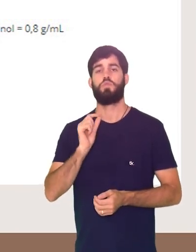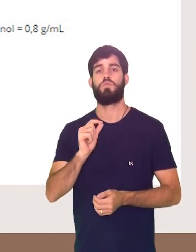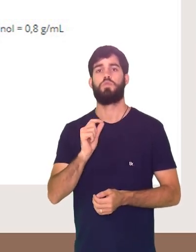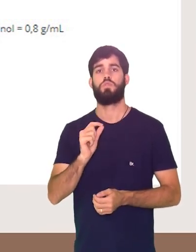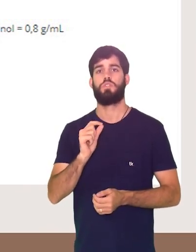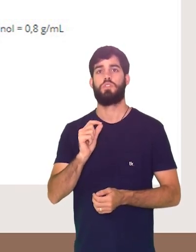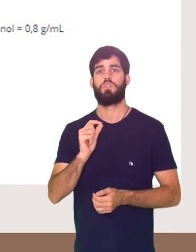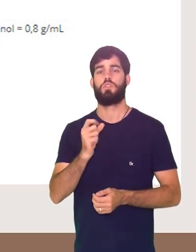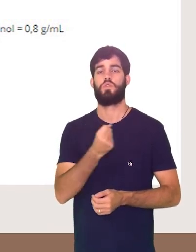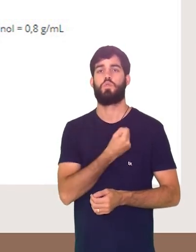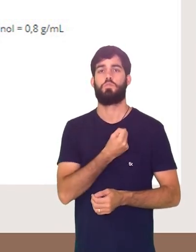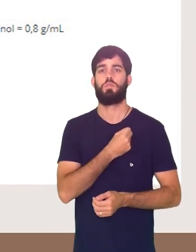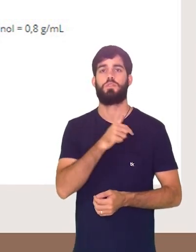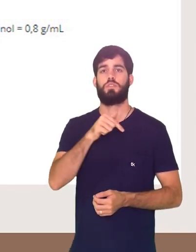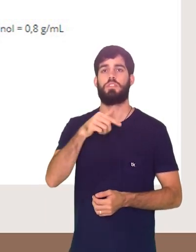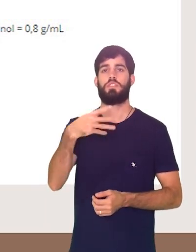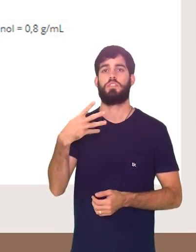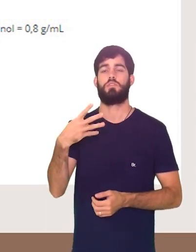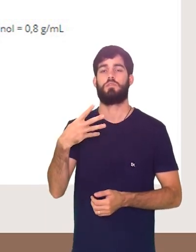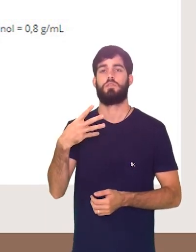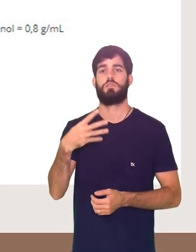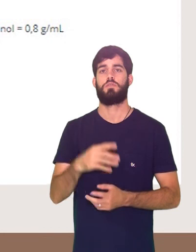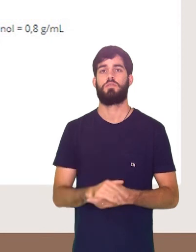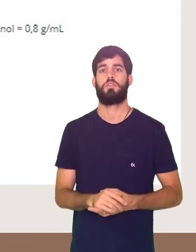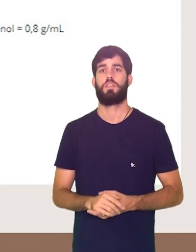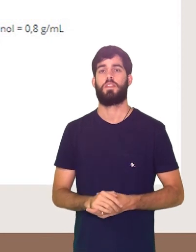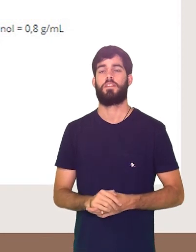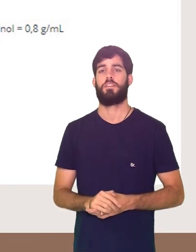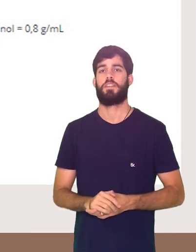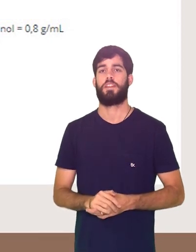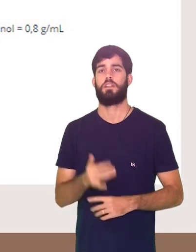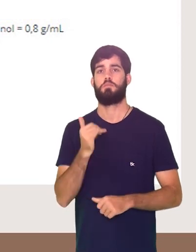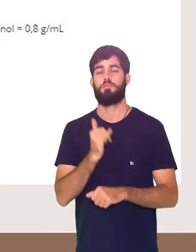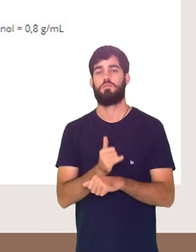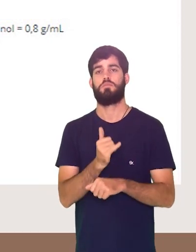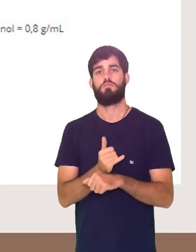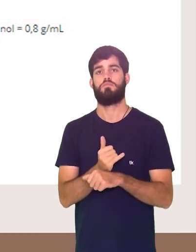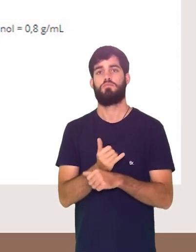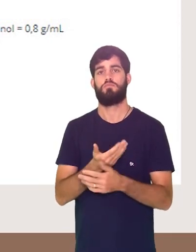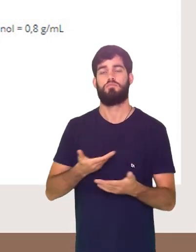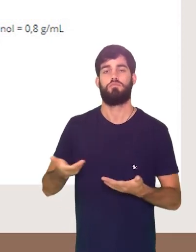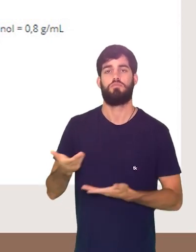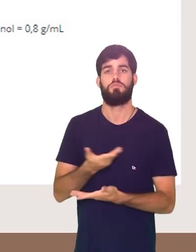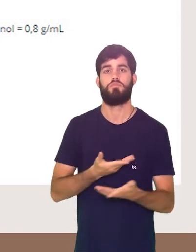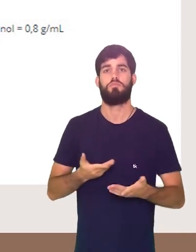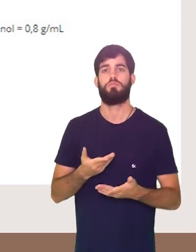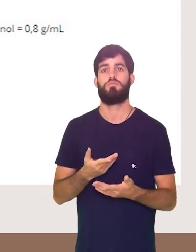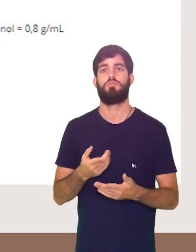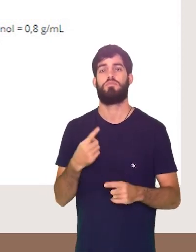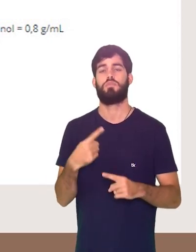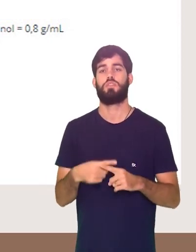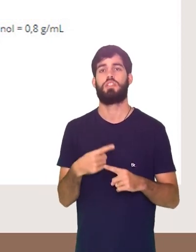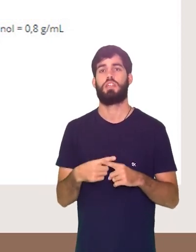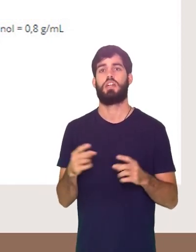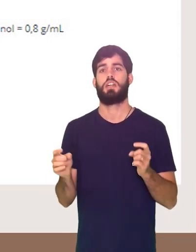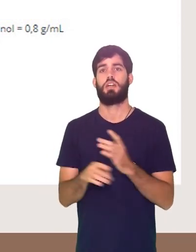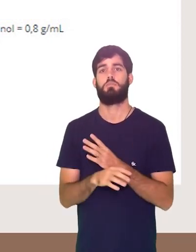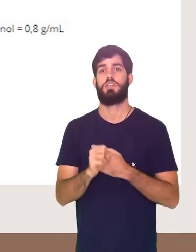atômico 74, é um metal de transição externa, porque vai terminar em S2,